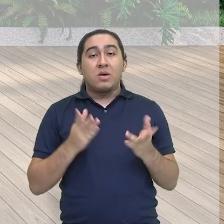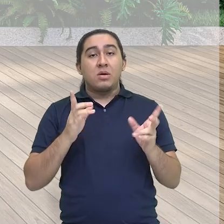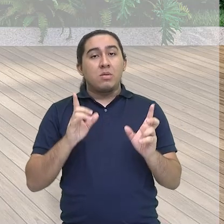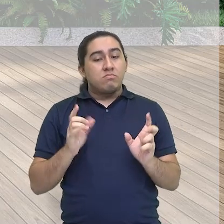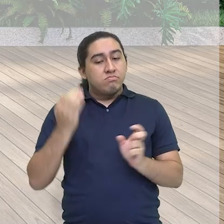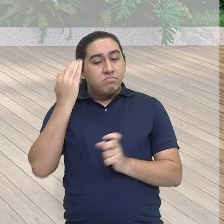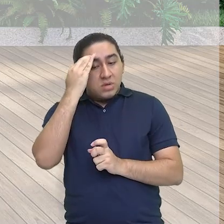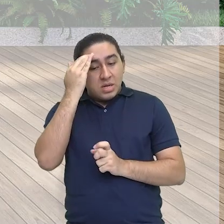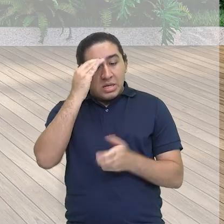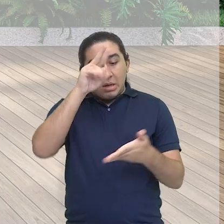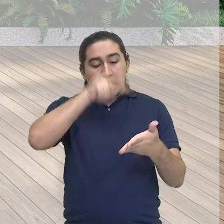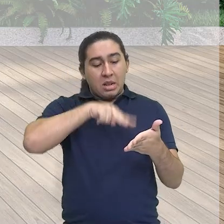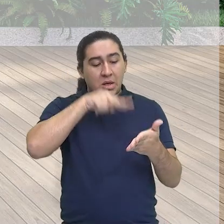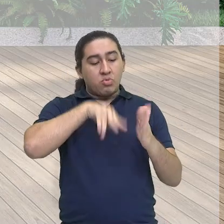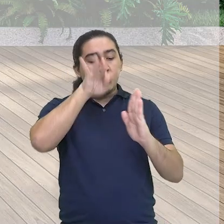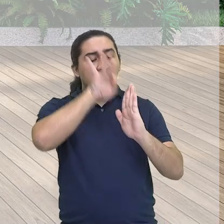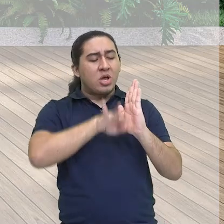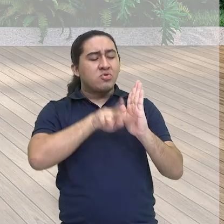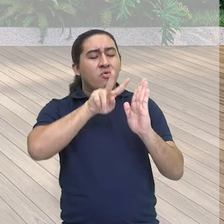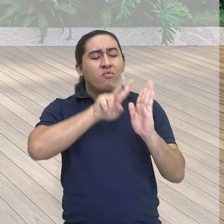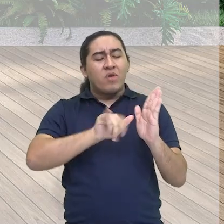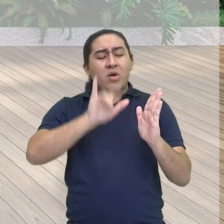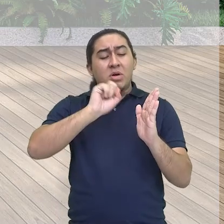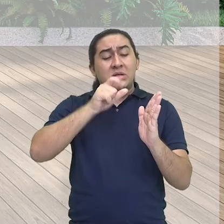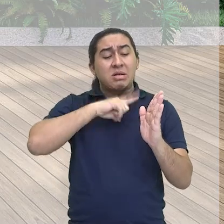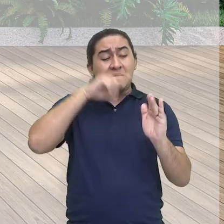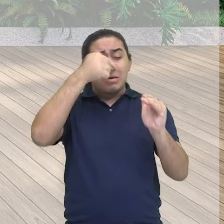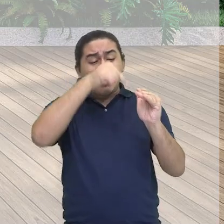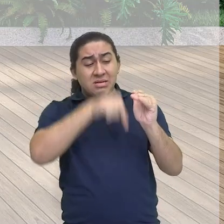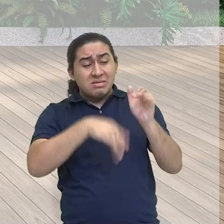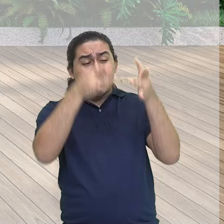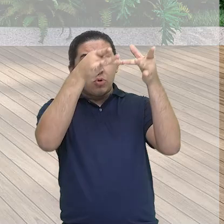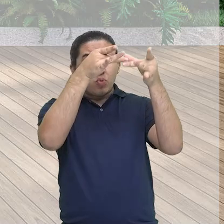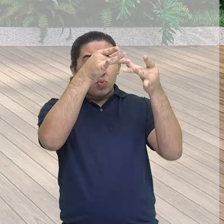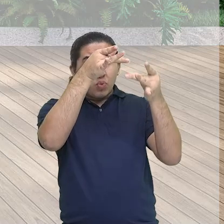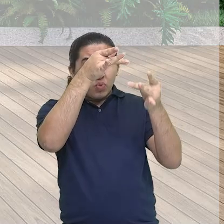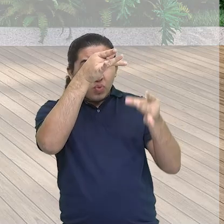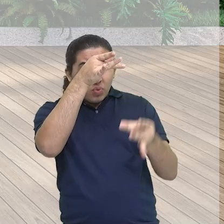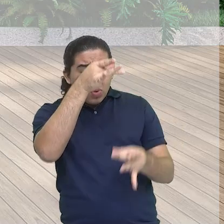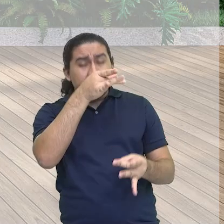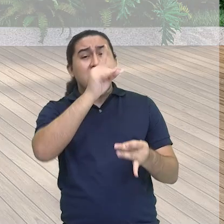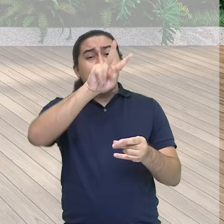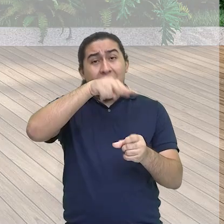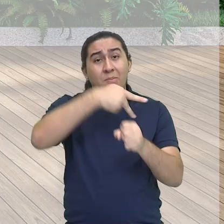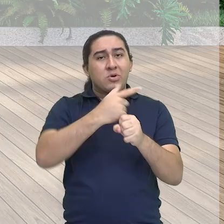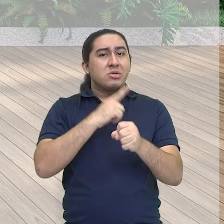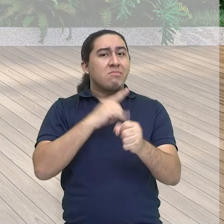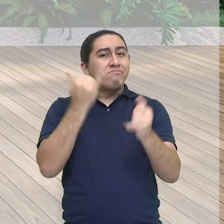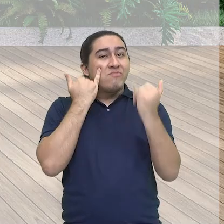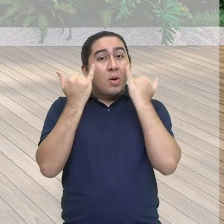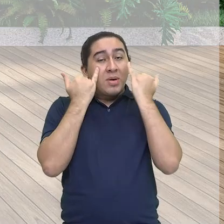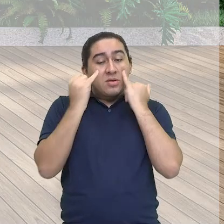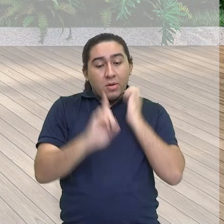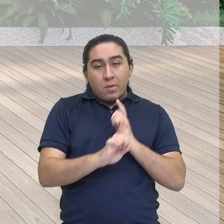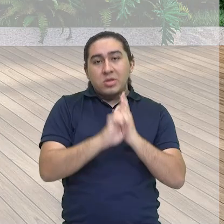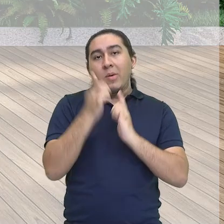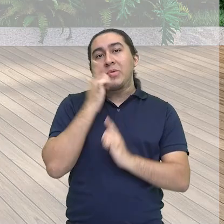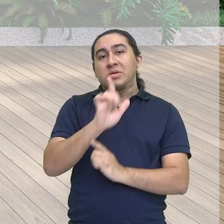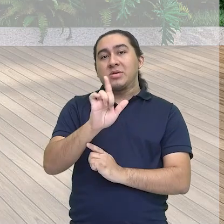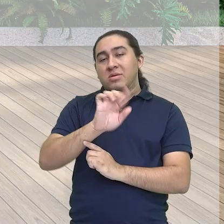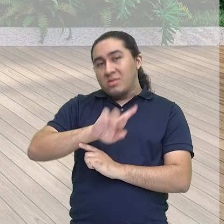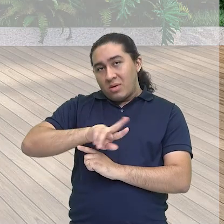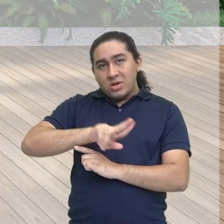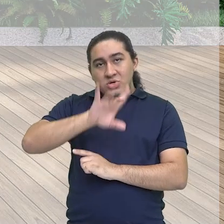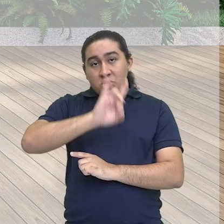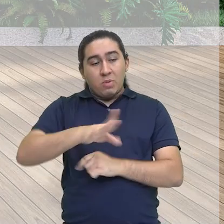vai ter que ir lá, né, cavar nas entrelinhas para ver mais informações dentro dele, não só